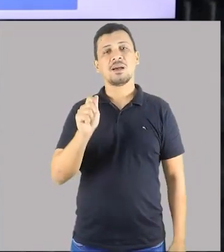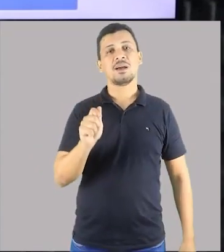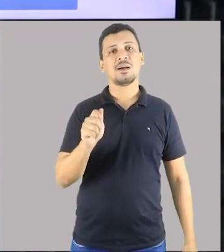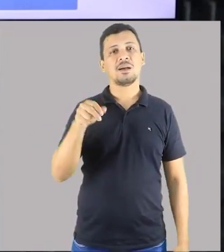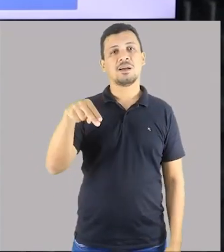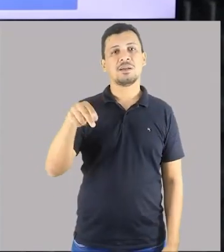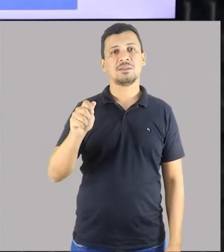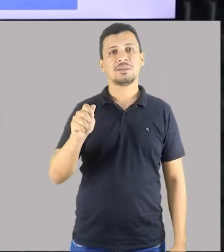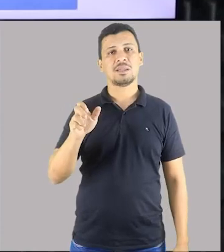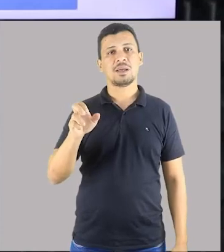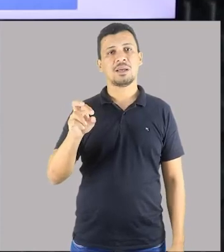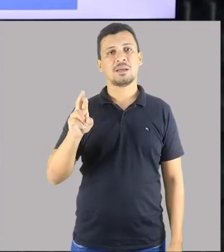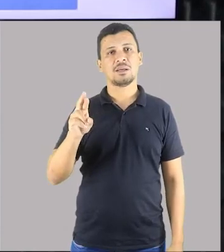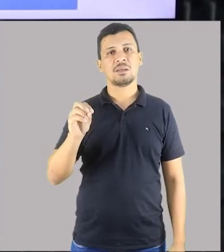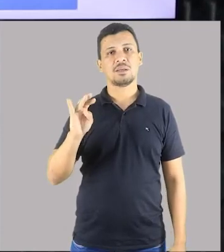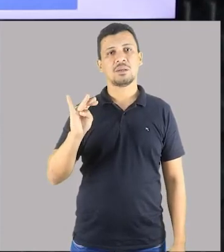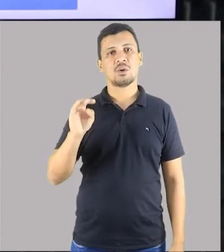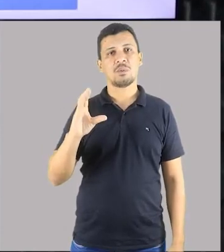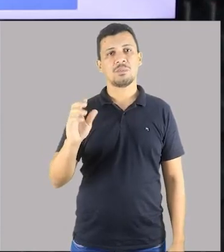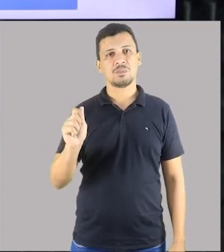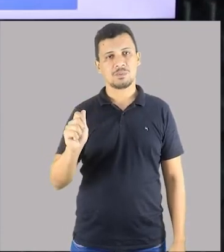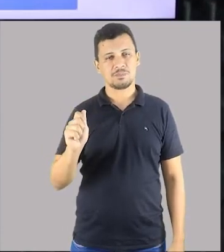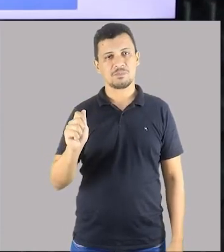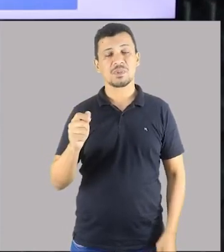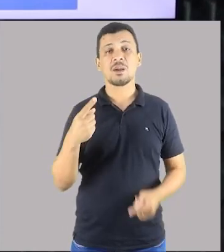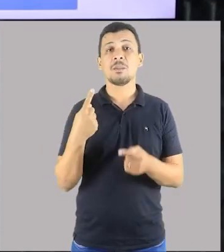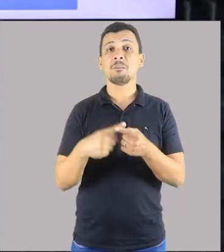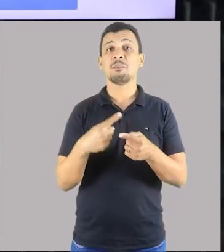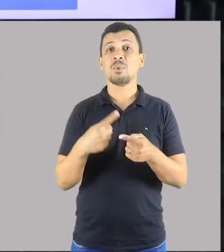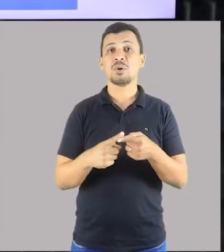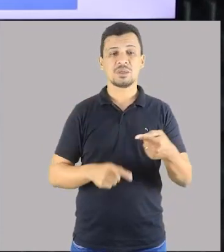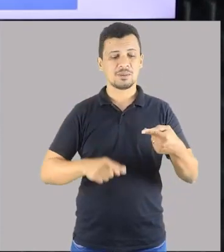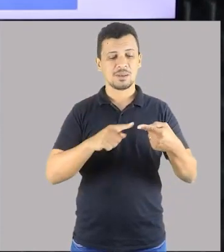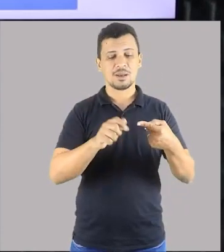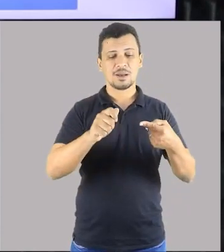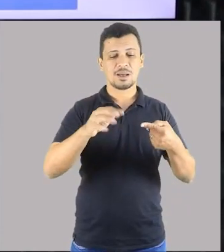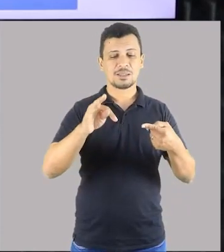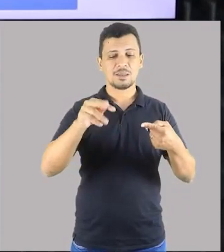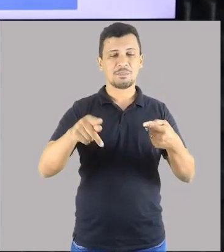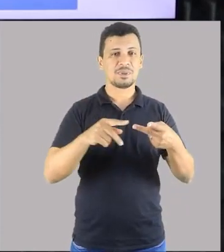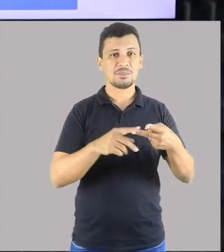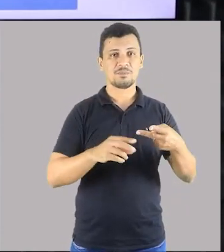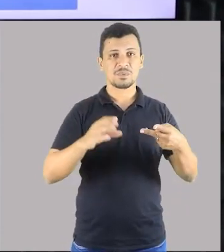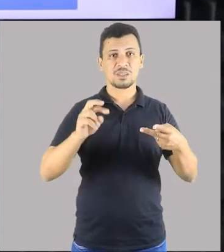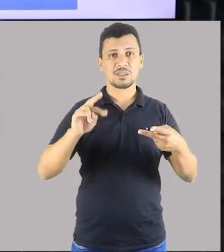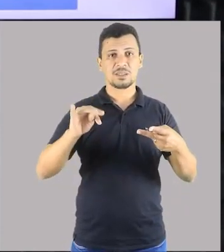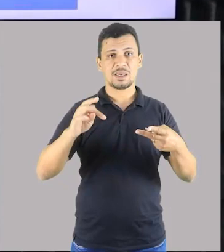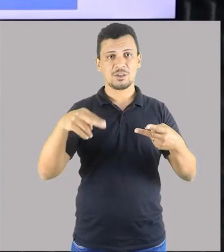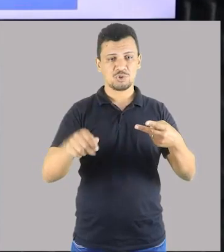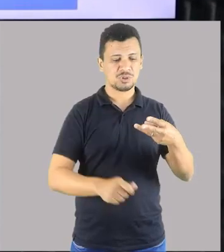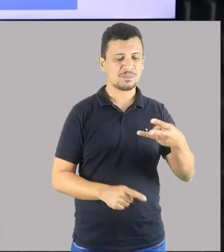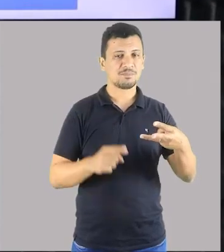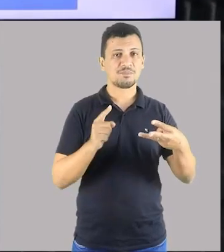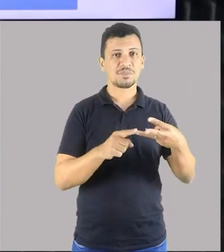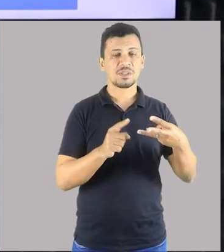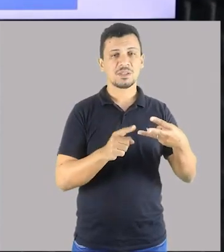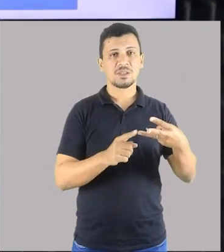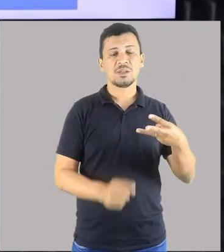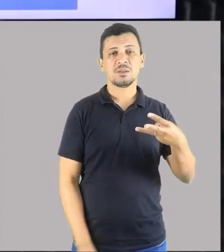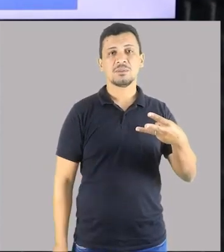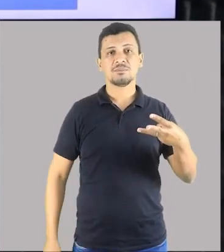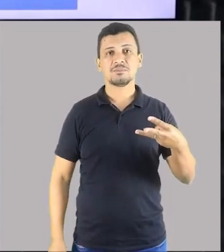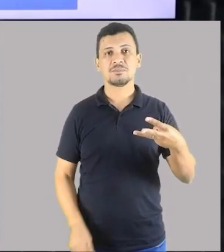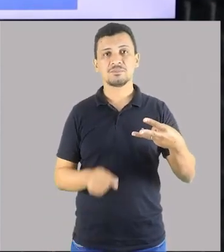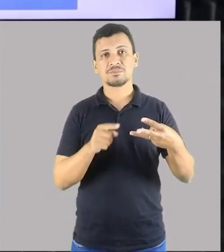anaeróbia. Porque o ATP, a creatina fosfato e a via